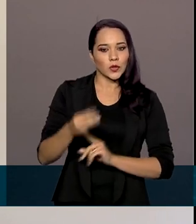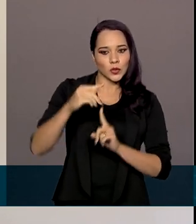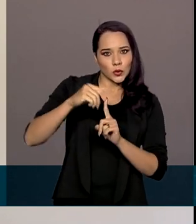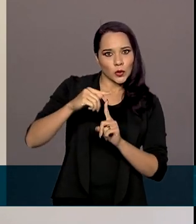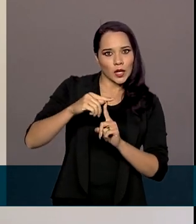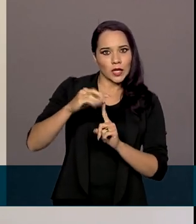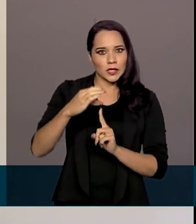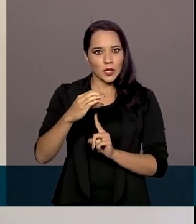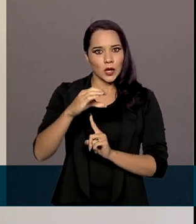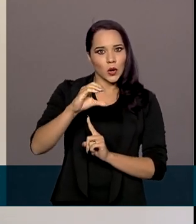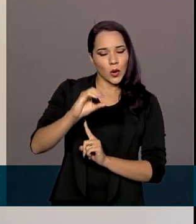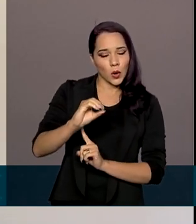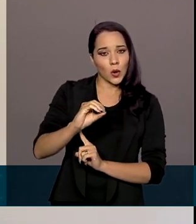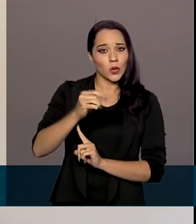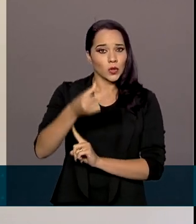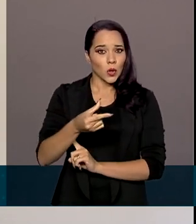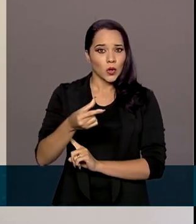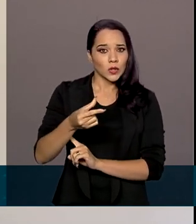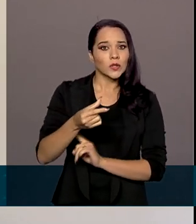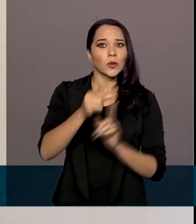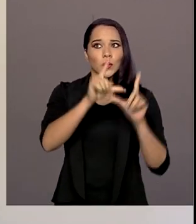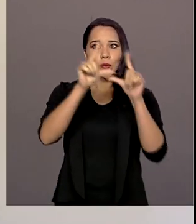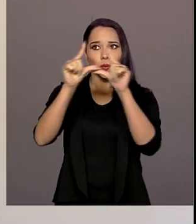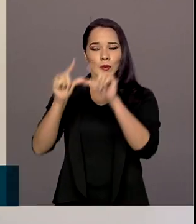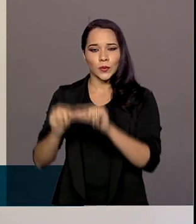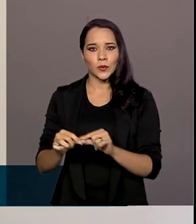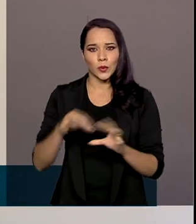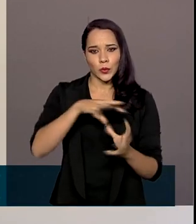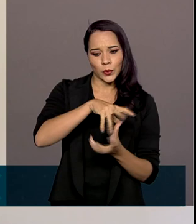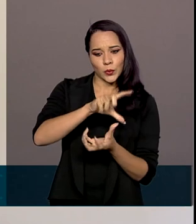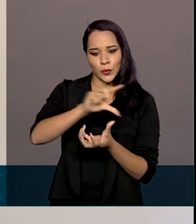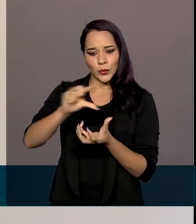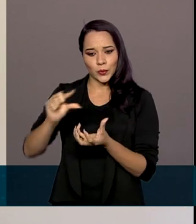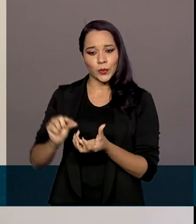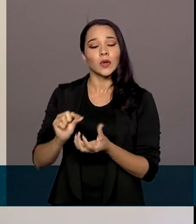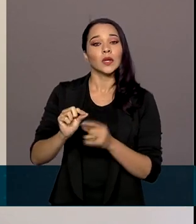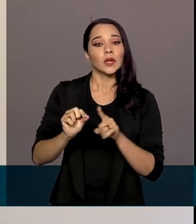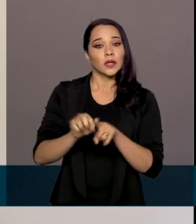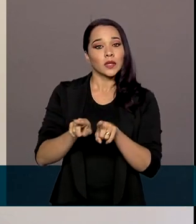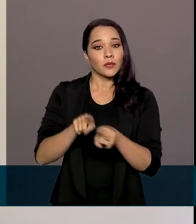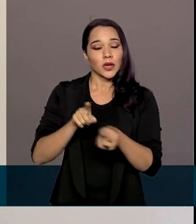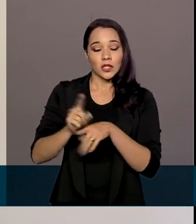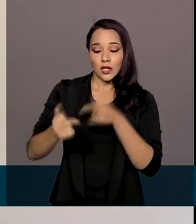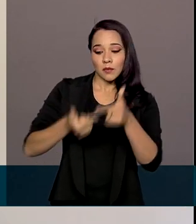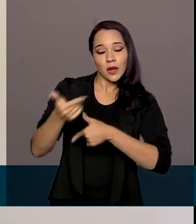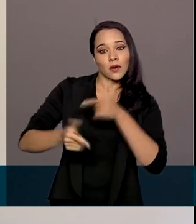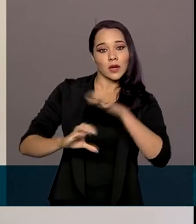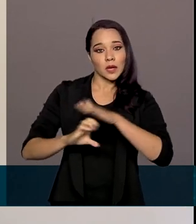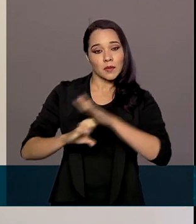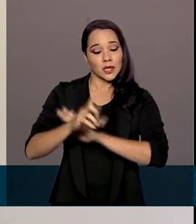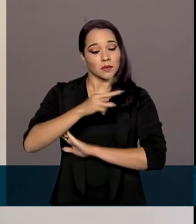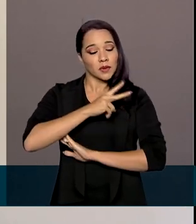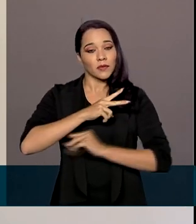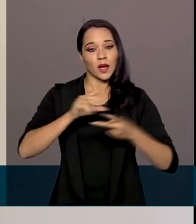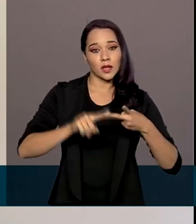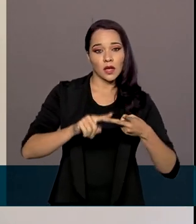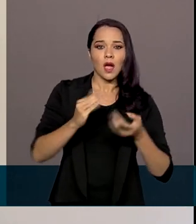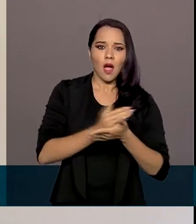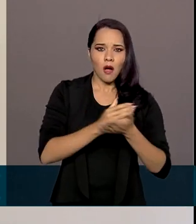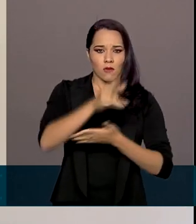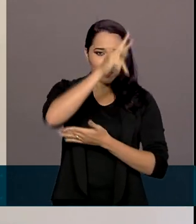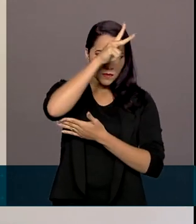no mercado. Trabalhamos tanto com empresas privadas, como recentemente estamos trabalhando também com algumas prefeituras, apoiando